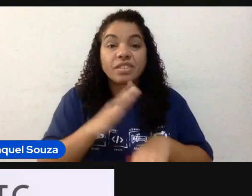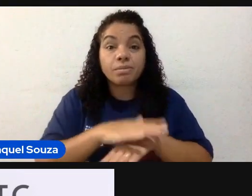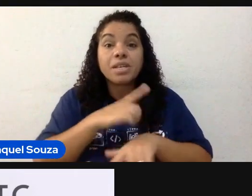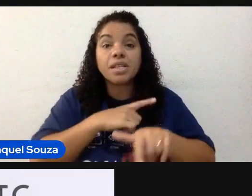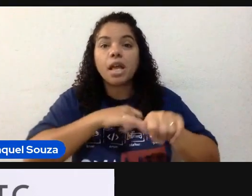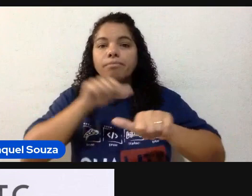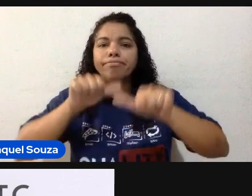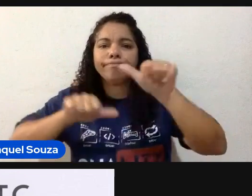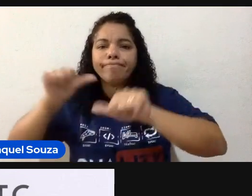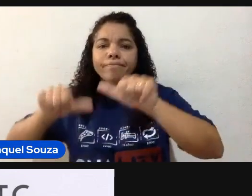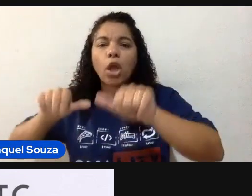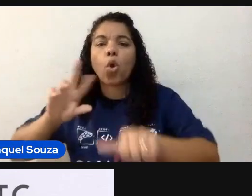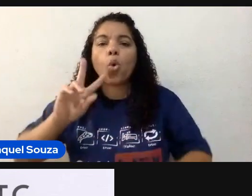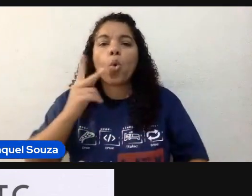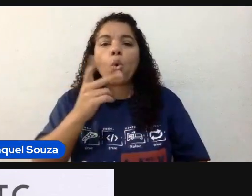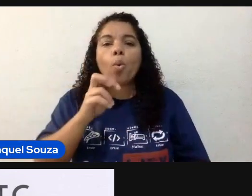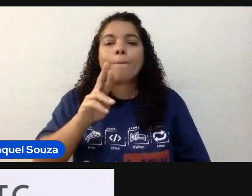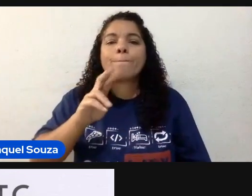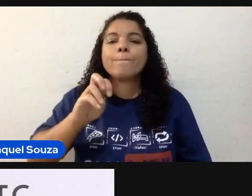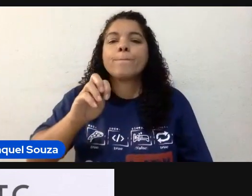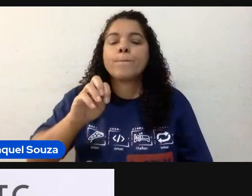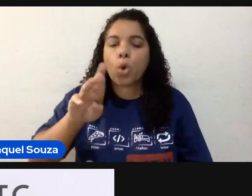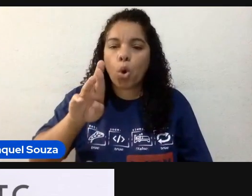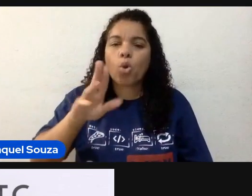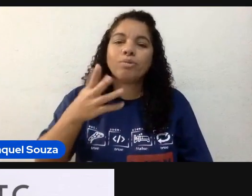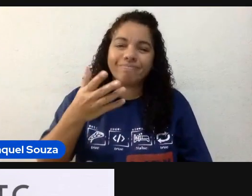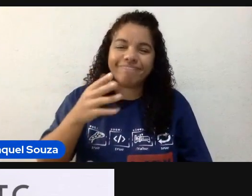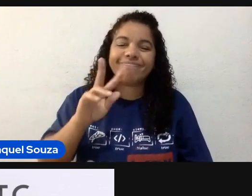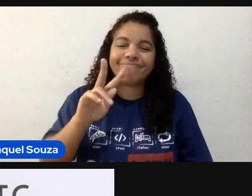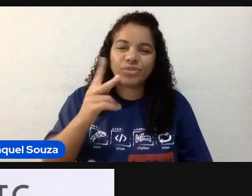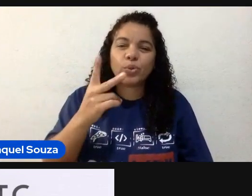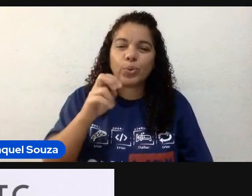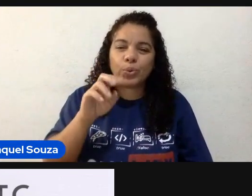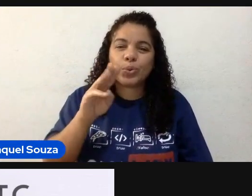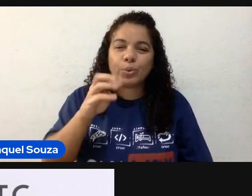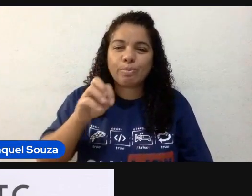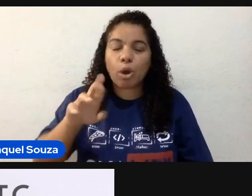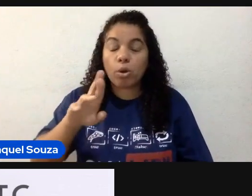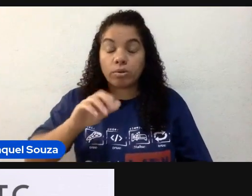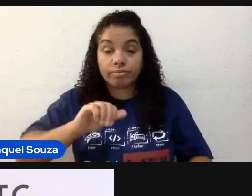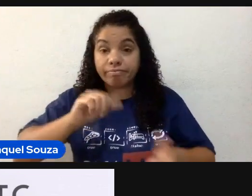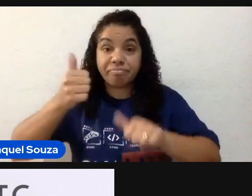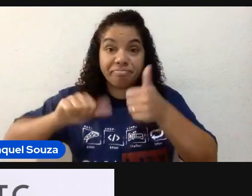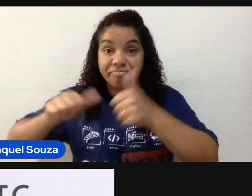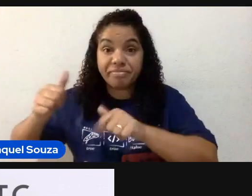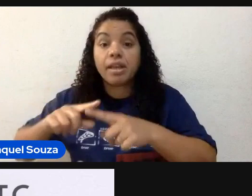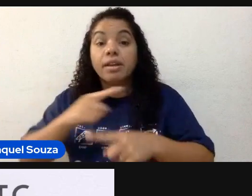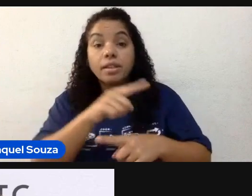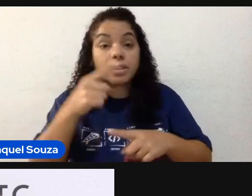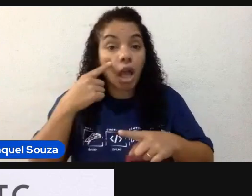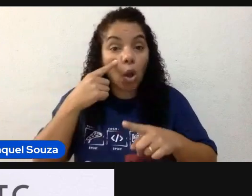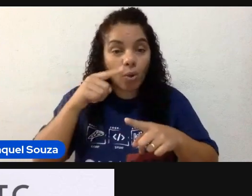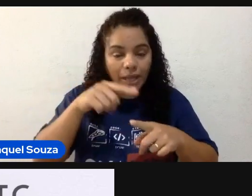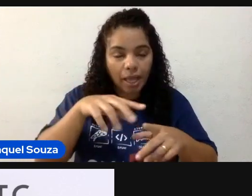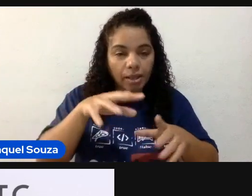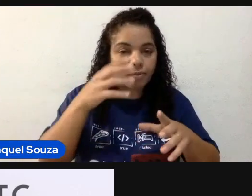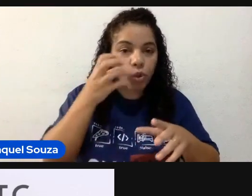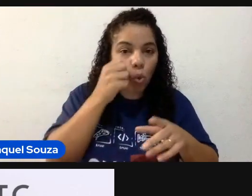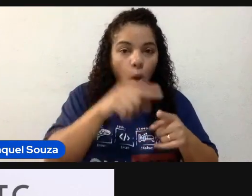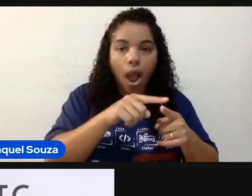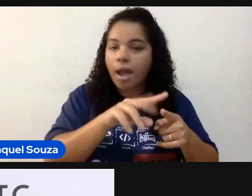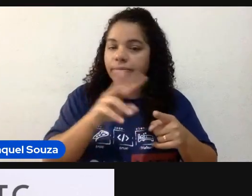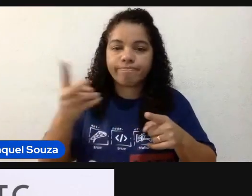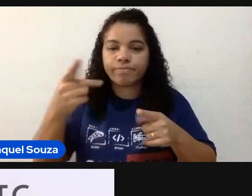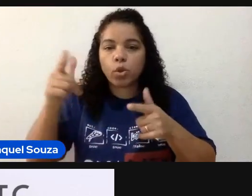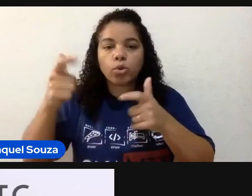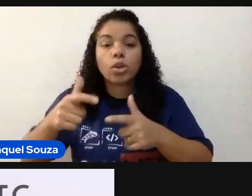oscilação de humor. Então, tente tirar o foco do seu quarto para ser o escritório. Eu me mudei recentemente